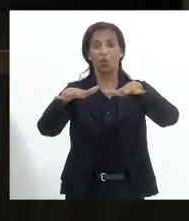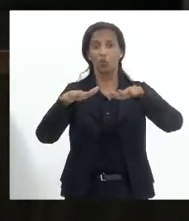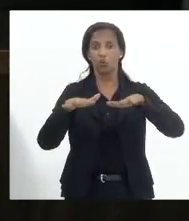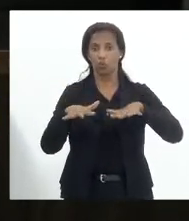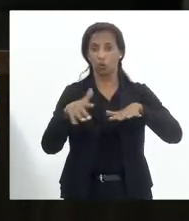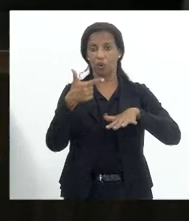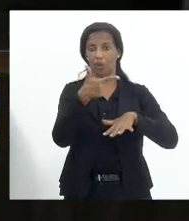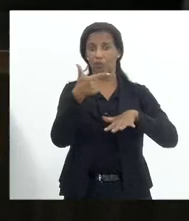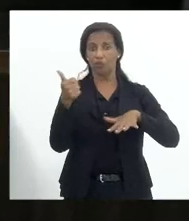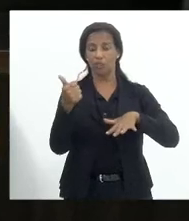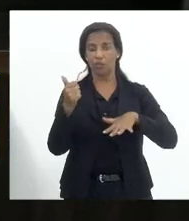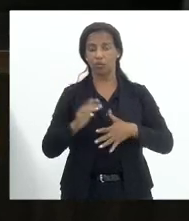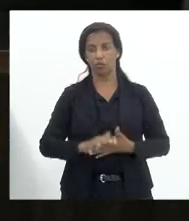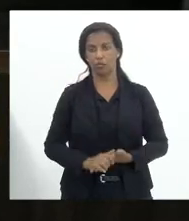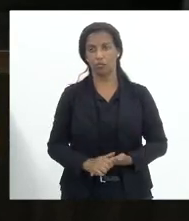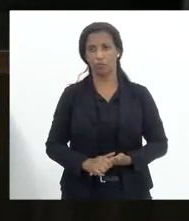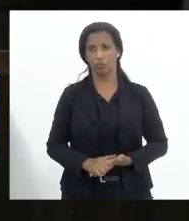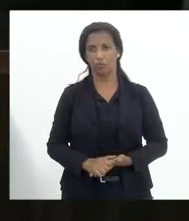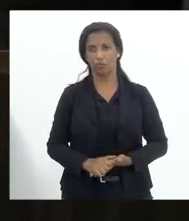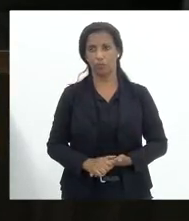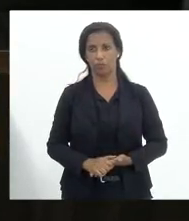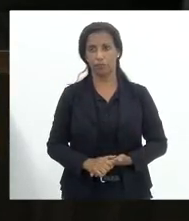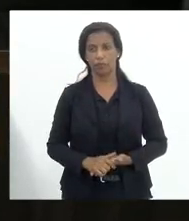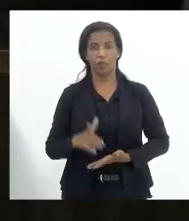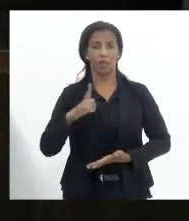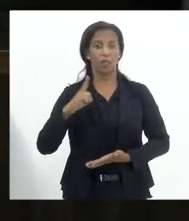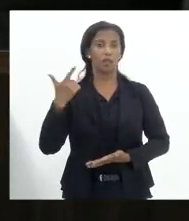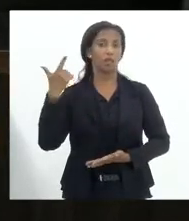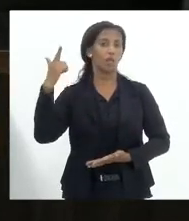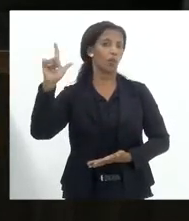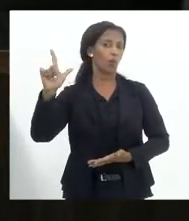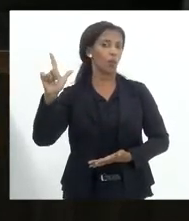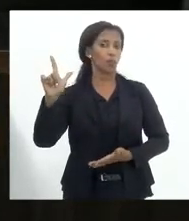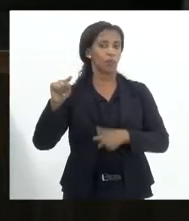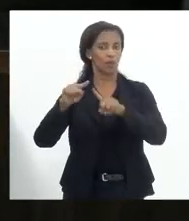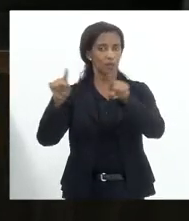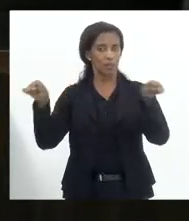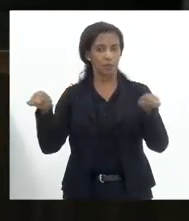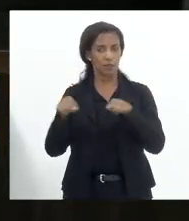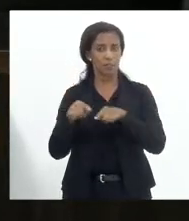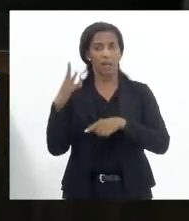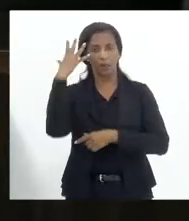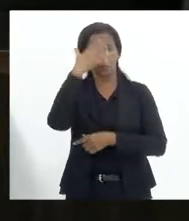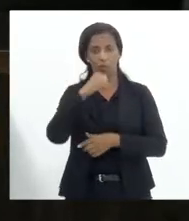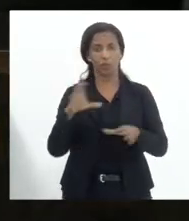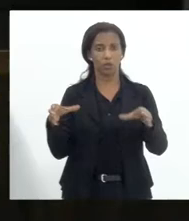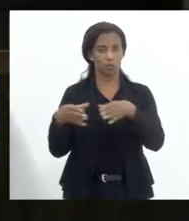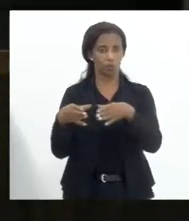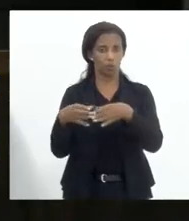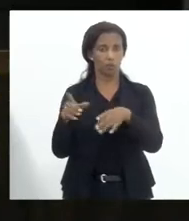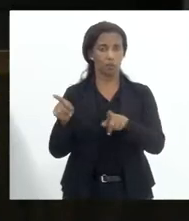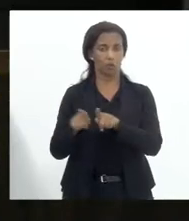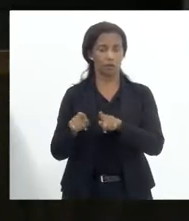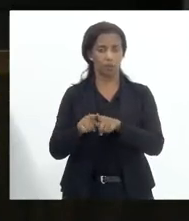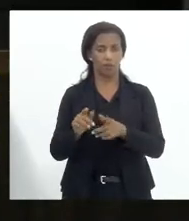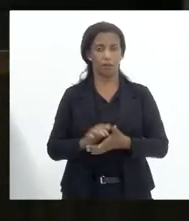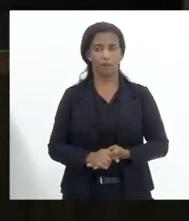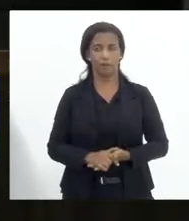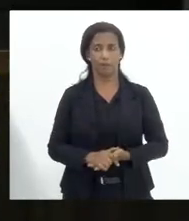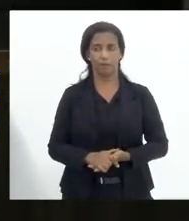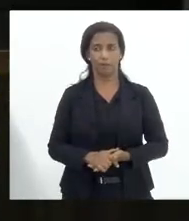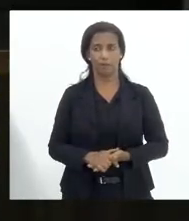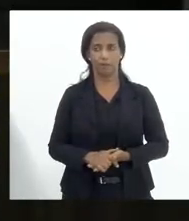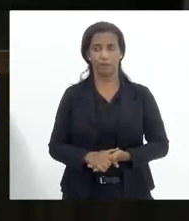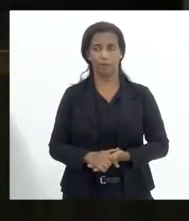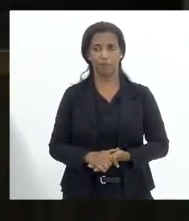no gésimo primeiro é ah e tem um outro tem uma outra sala muito bonita de condições muito